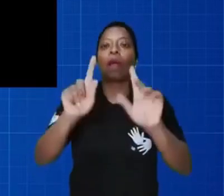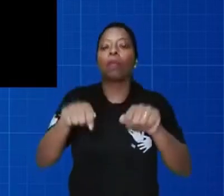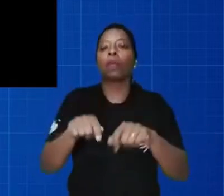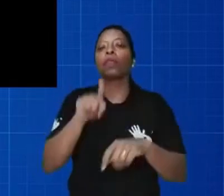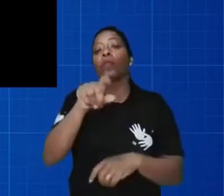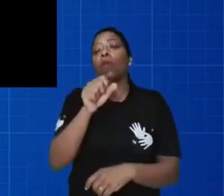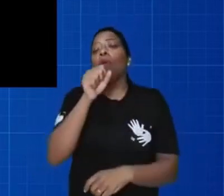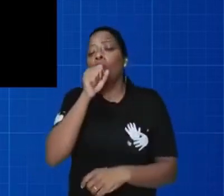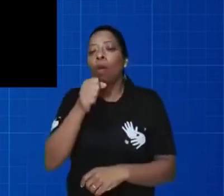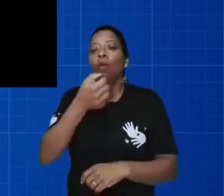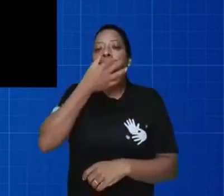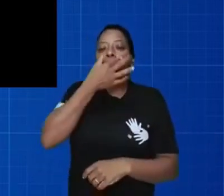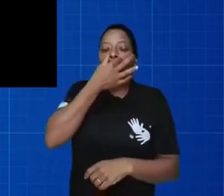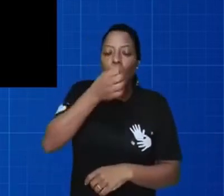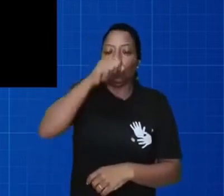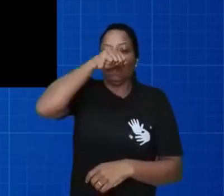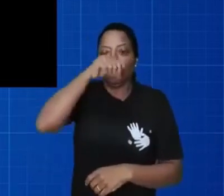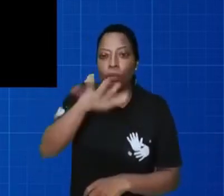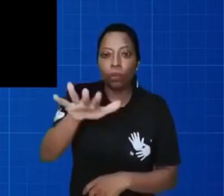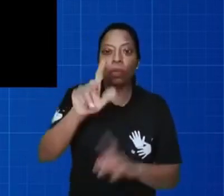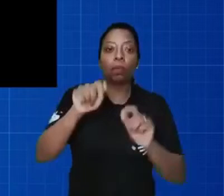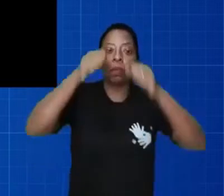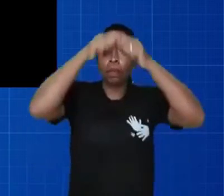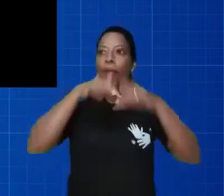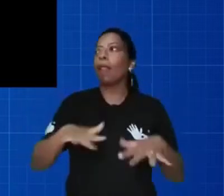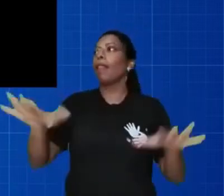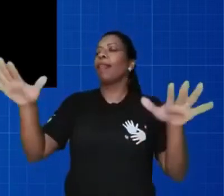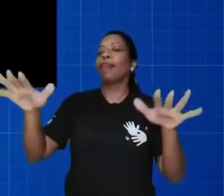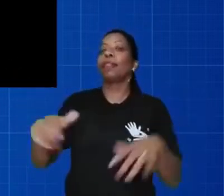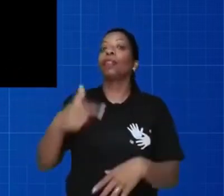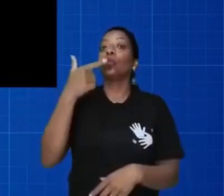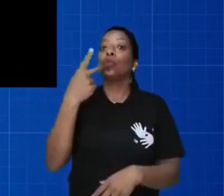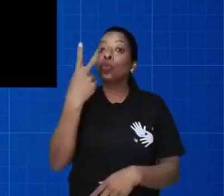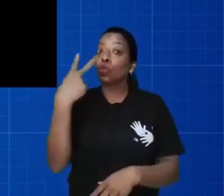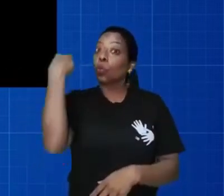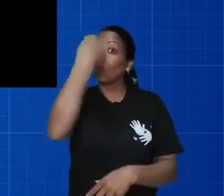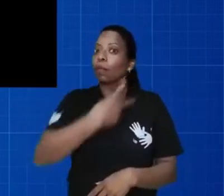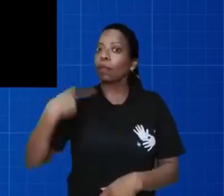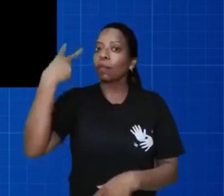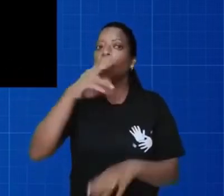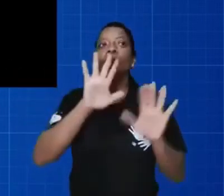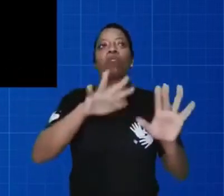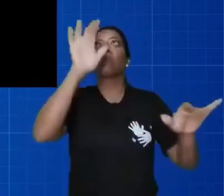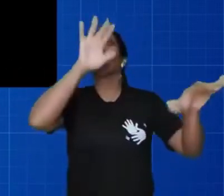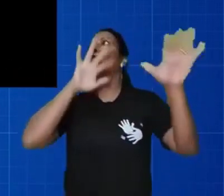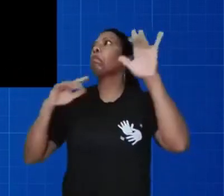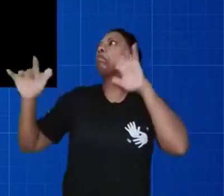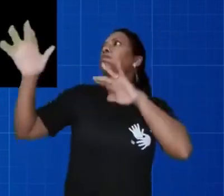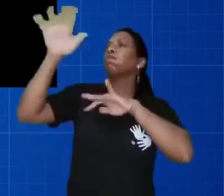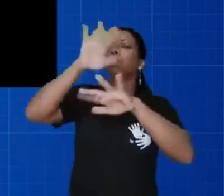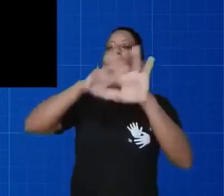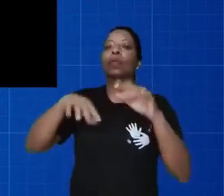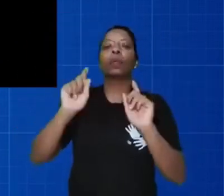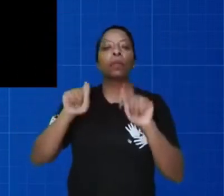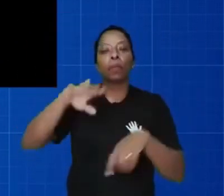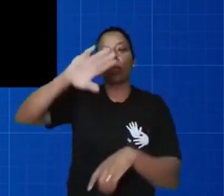horas. Causa febre alta, erupções cutâneas, pode levar a pneumonia, surdez, cegueira, dano cerebral